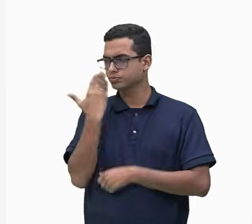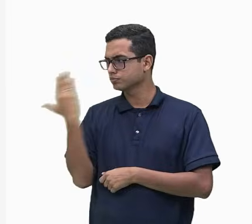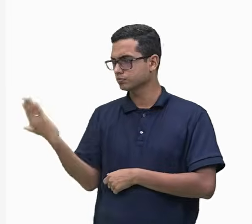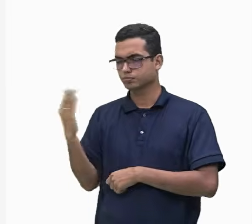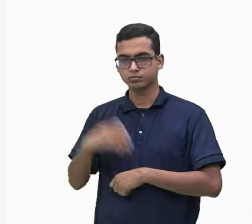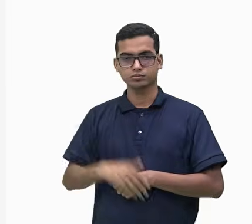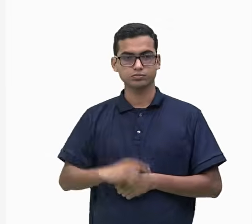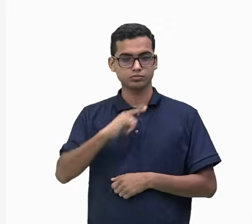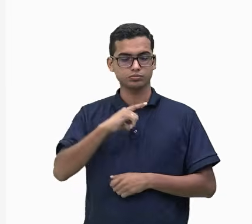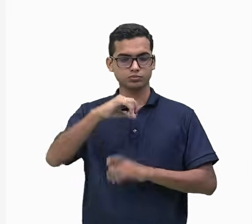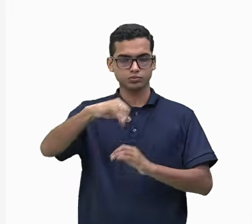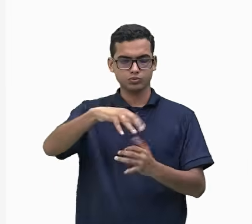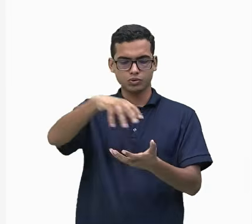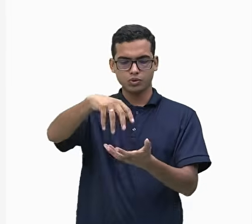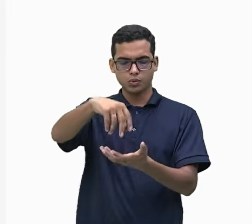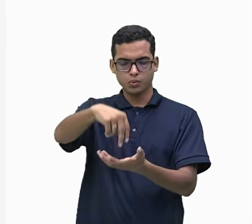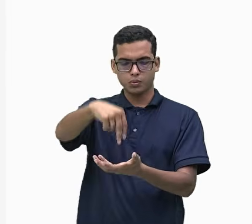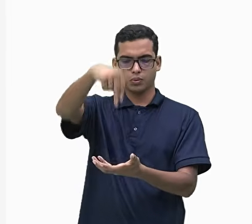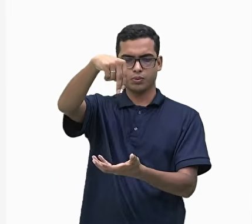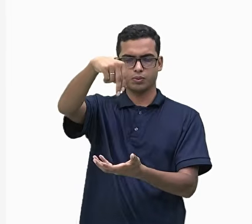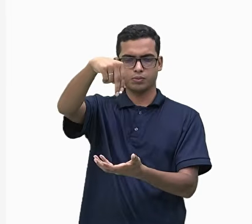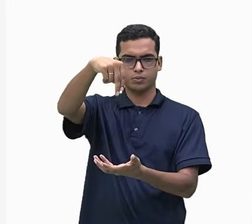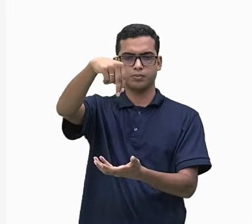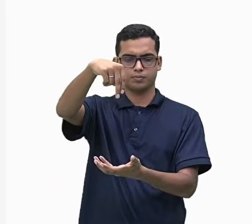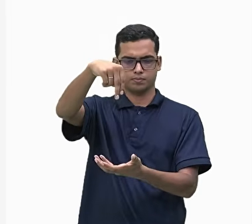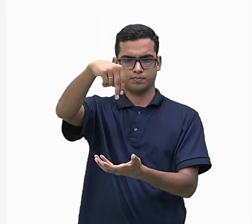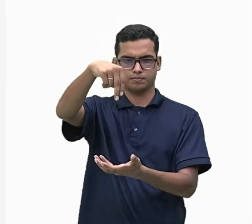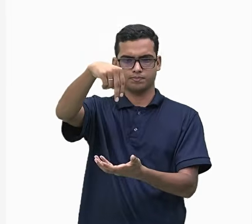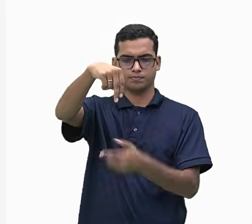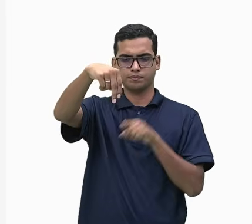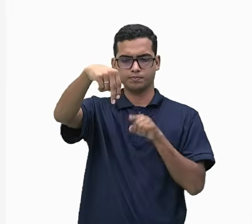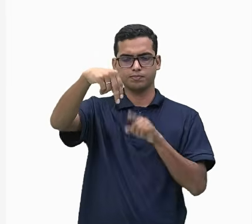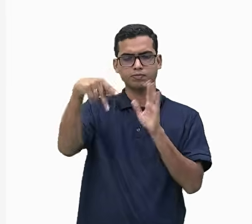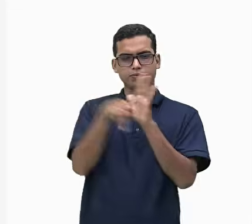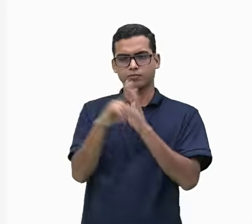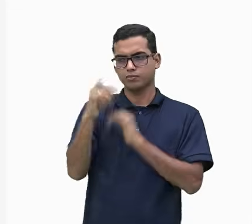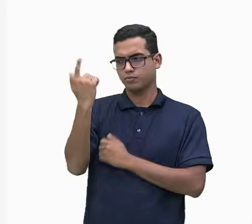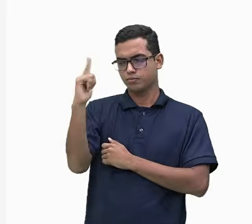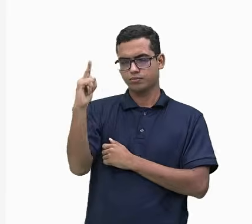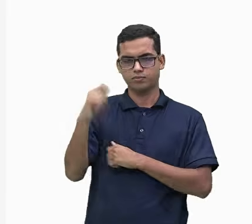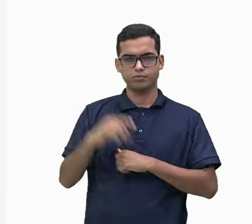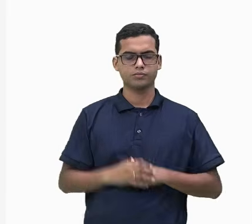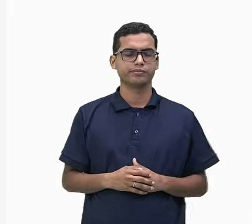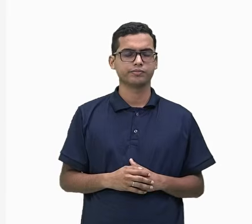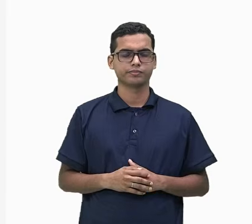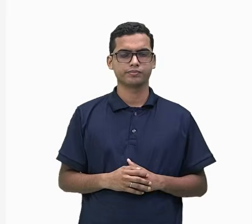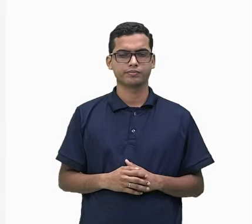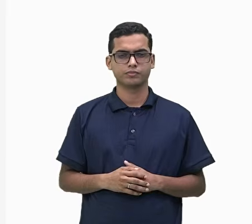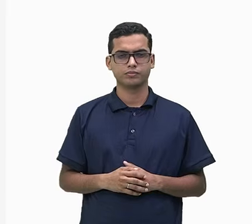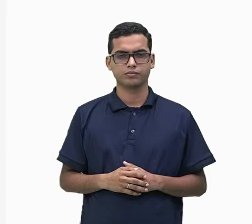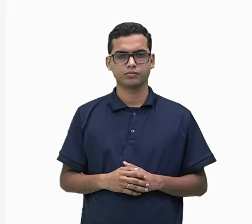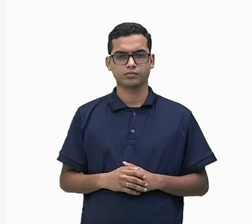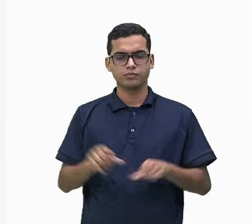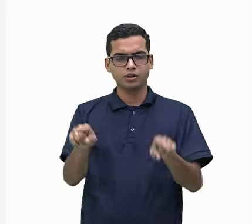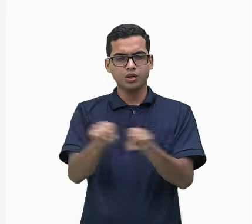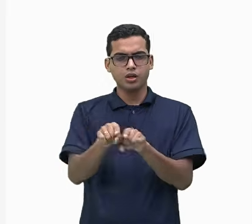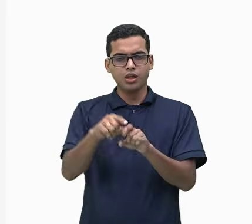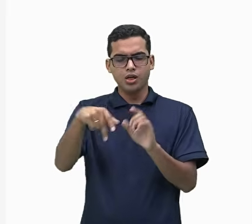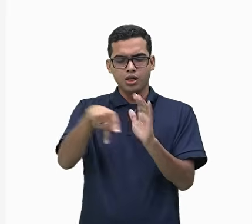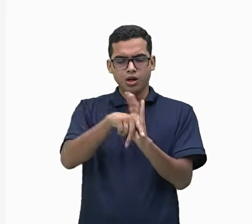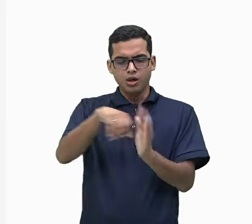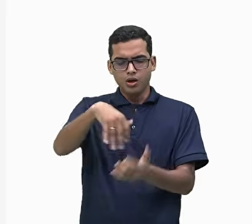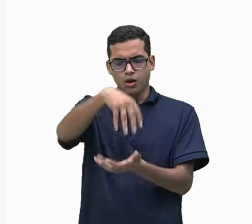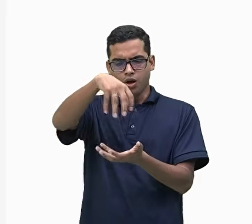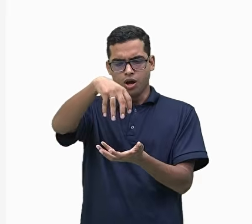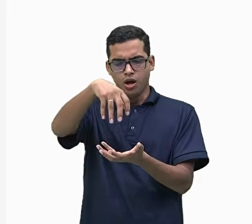o norte, né, o norte geográfico, porém, esse norte geográfico ele acaba indo um pouquinho para o oeste, que mostra para a